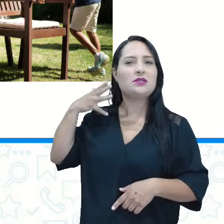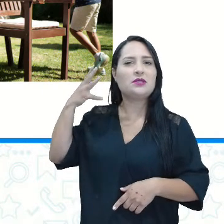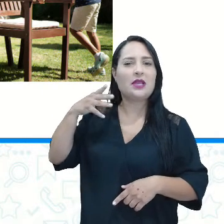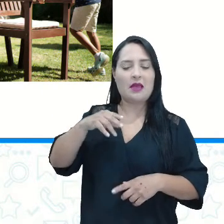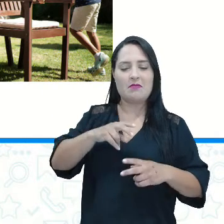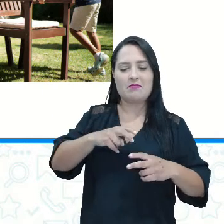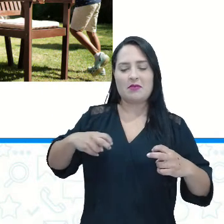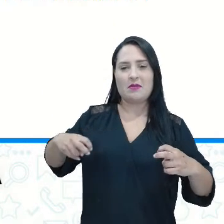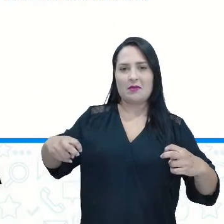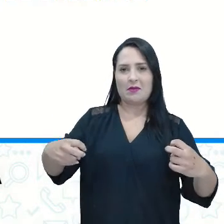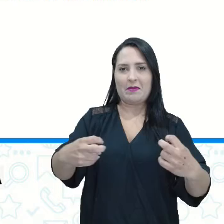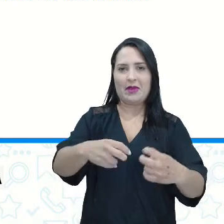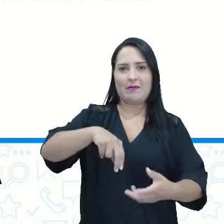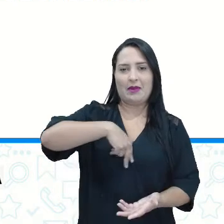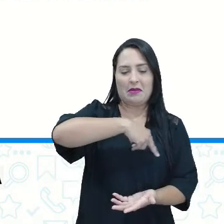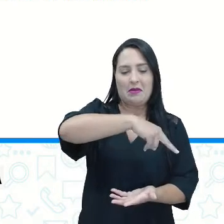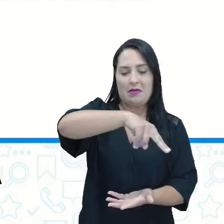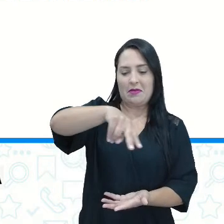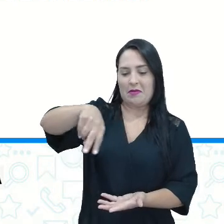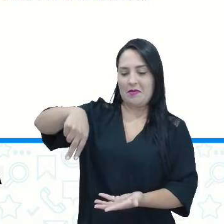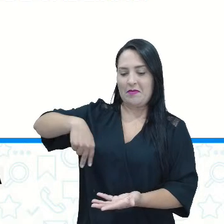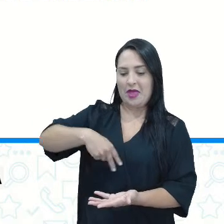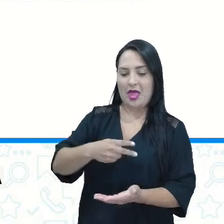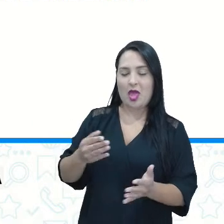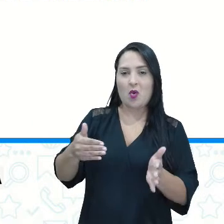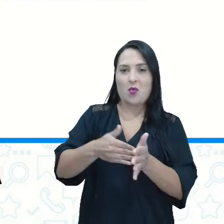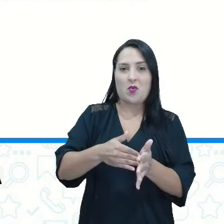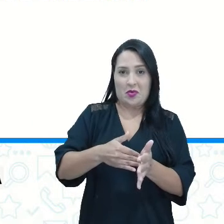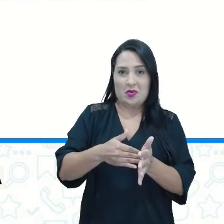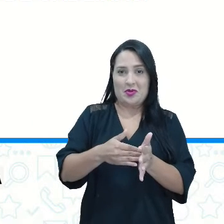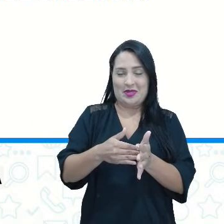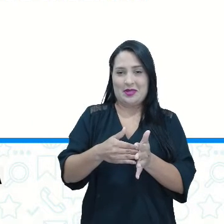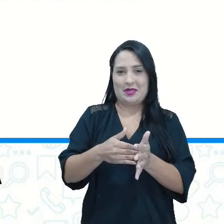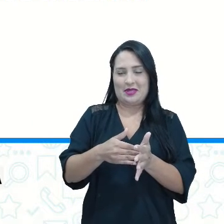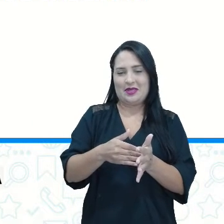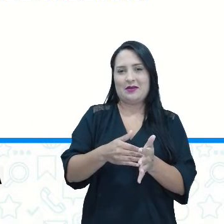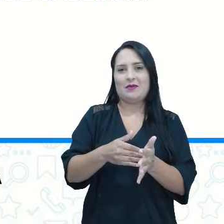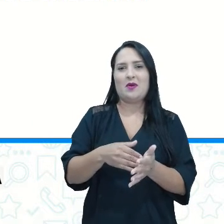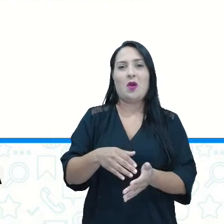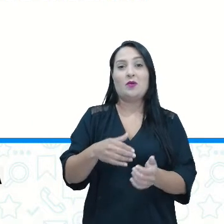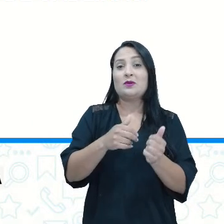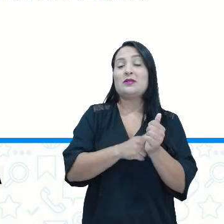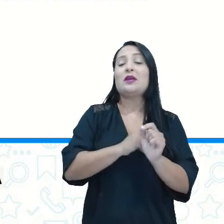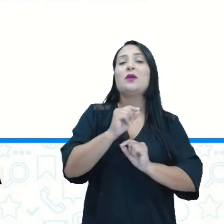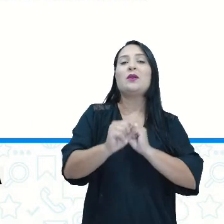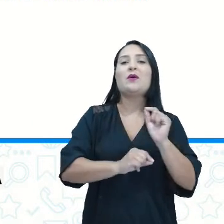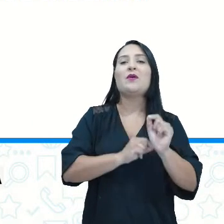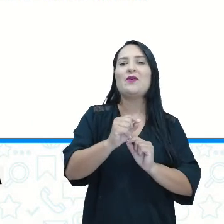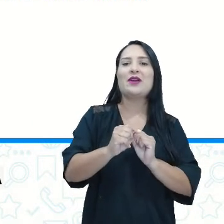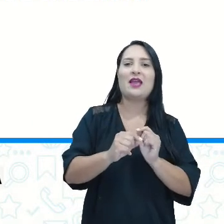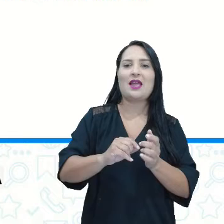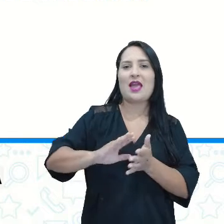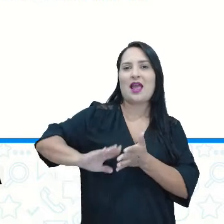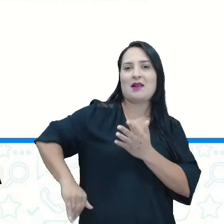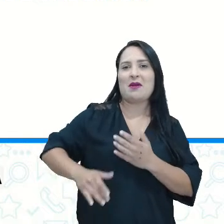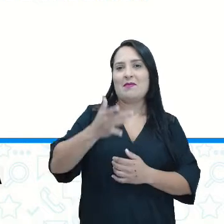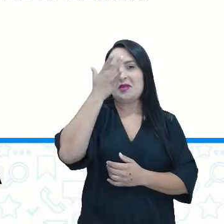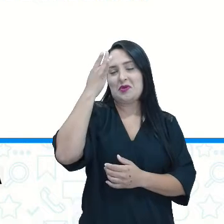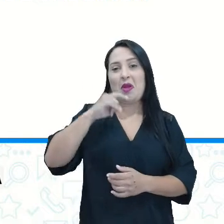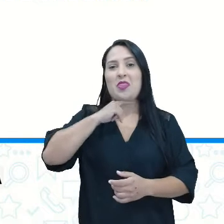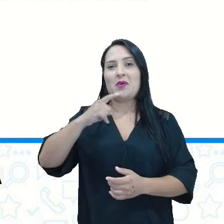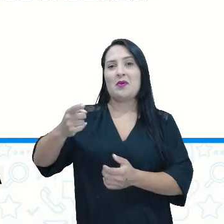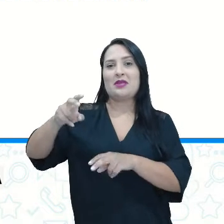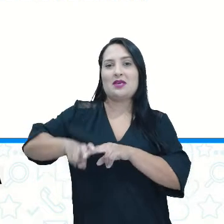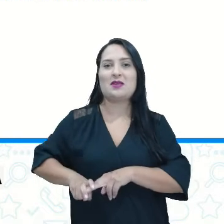na cadeira é o vencedor. O segredo do jogo é eliminar o jogador que não consegue sentar, ou seja,